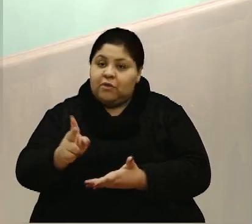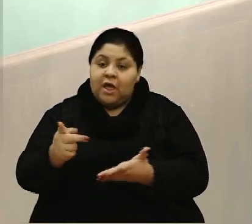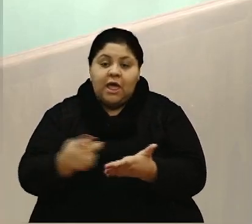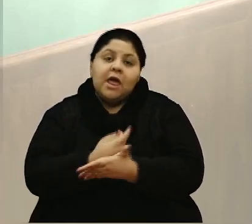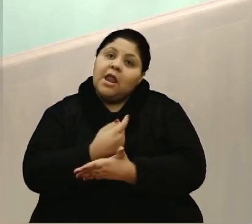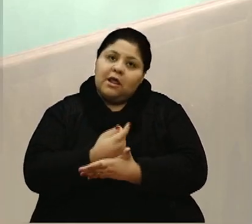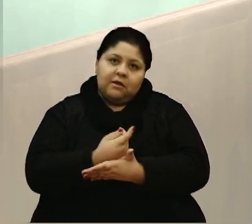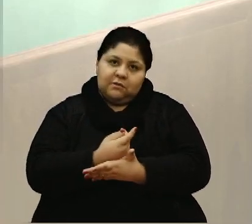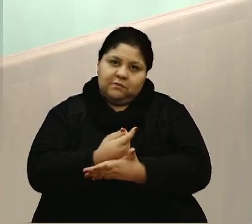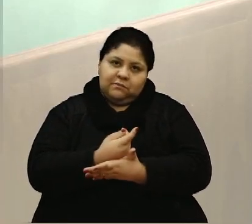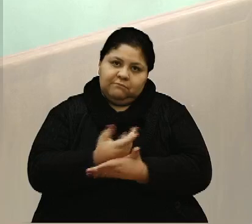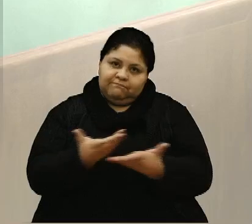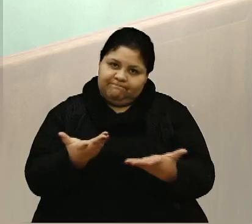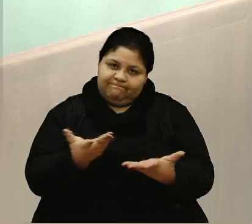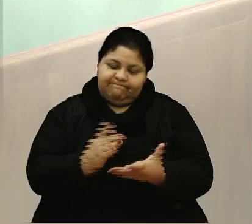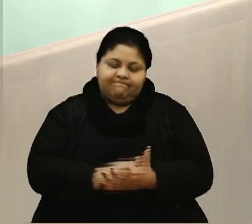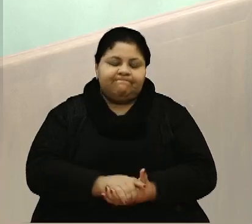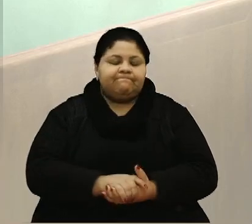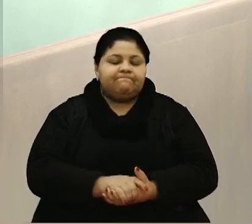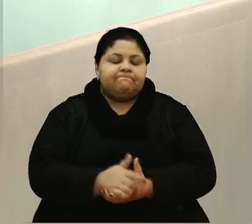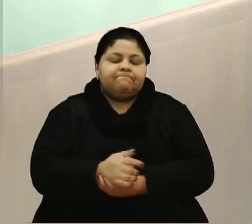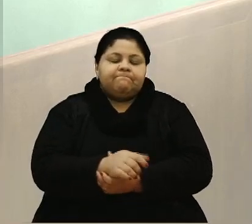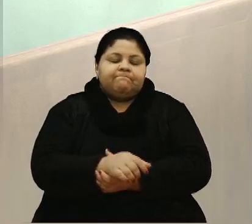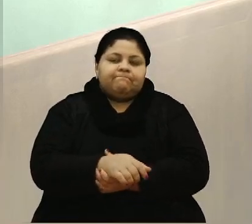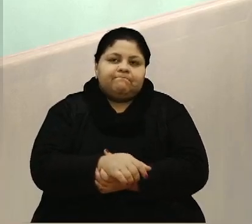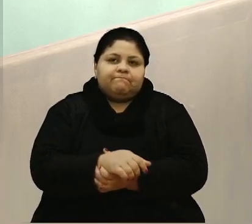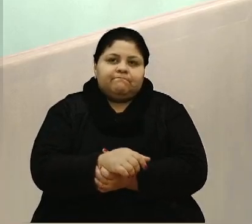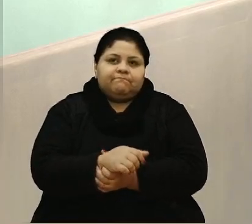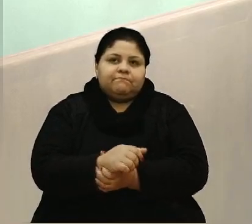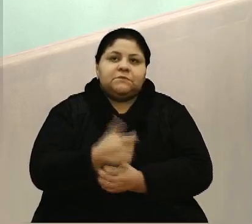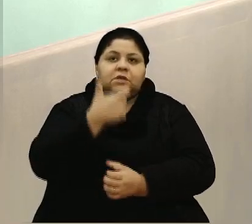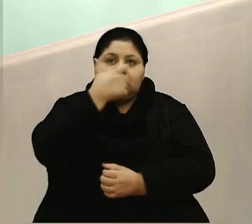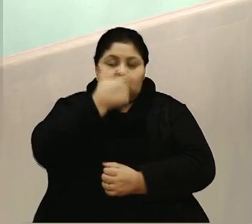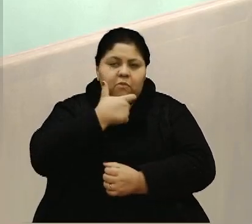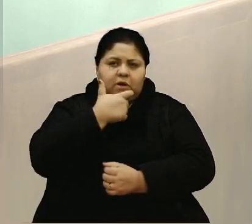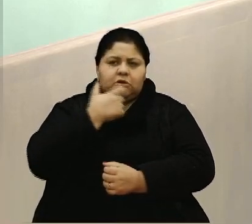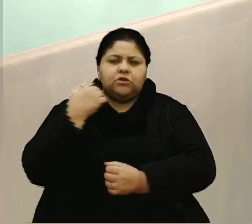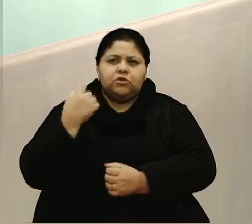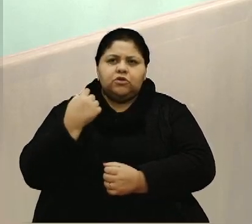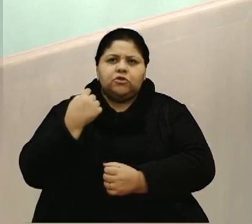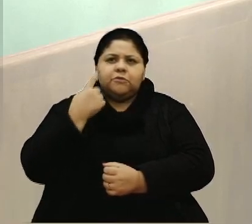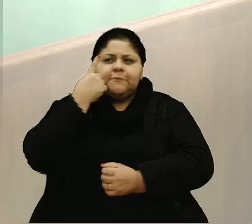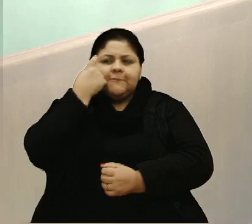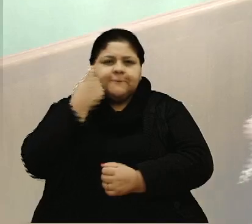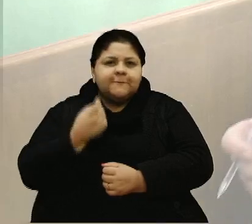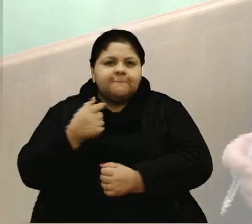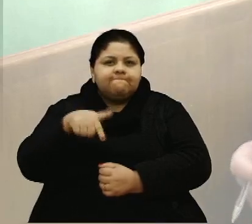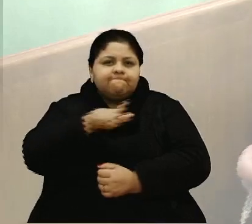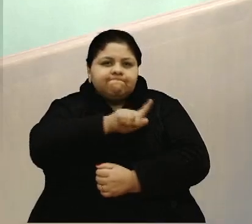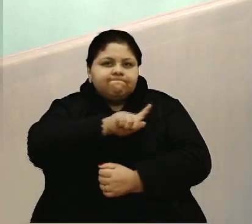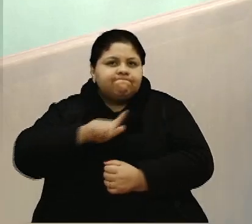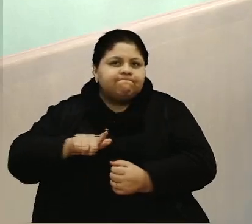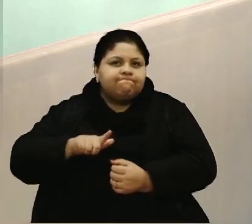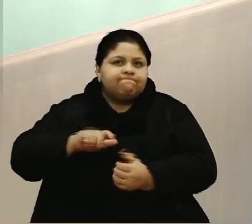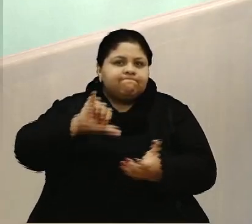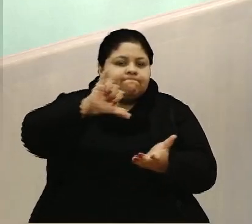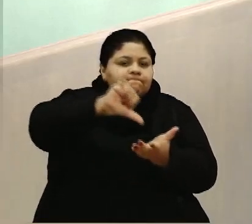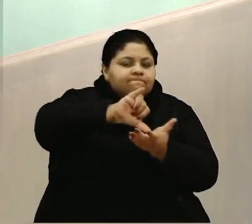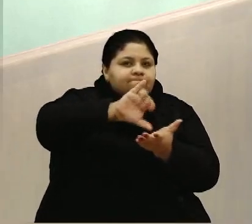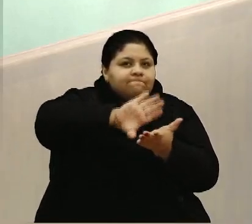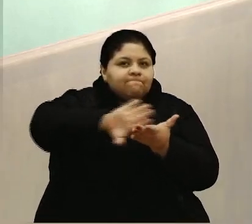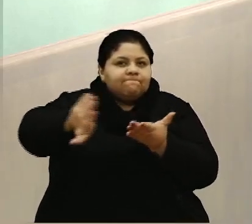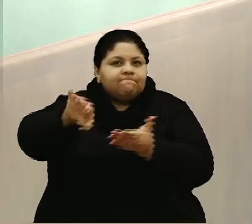falecido pai. Bom, eu acho que um gesto interessante deste governo foi a descentralização das